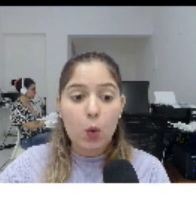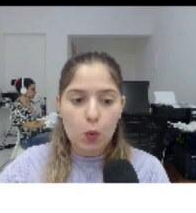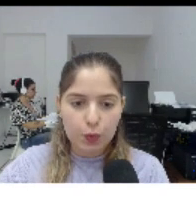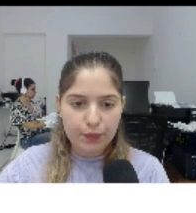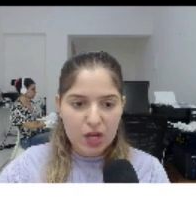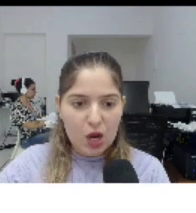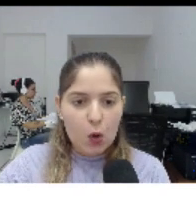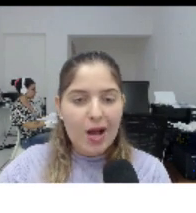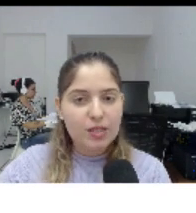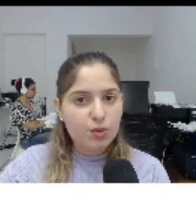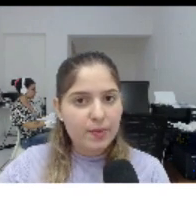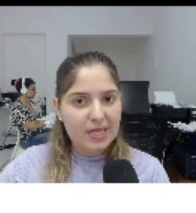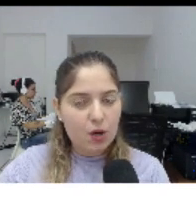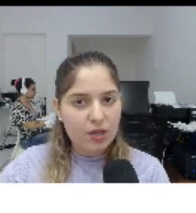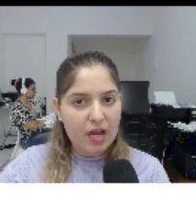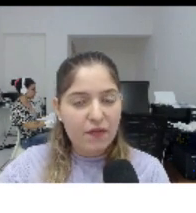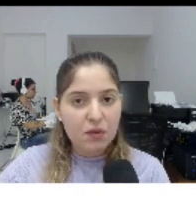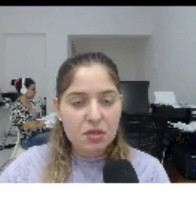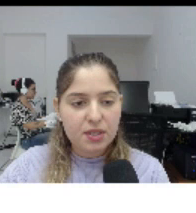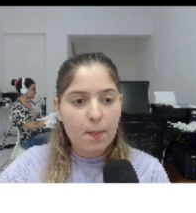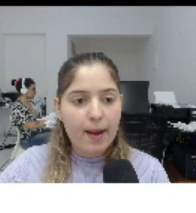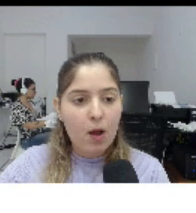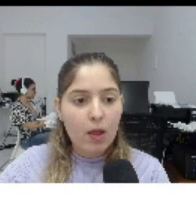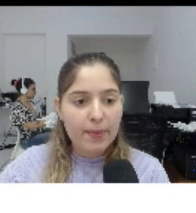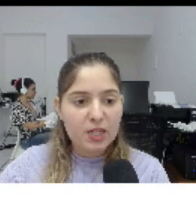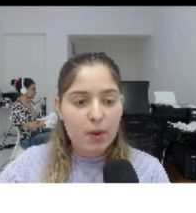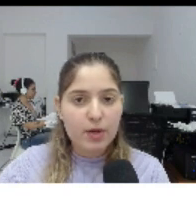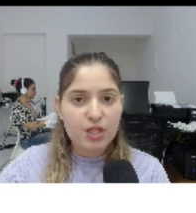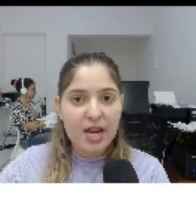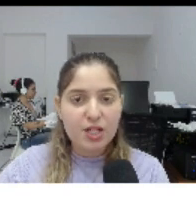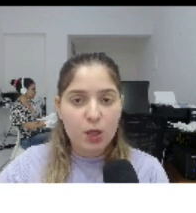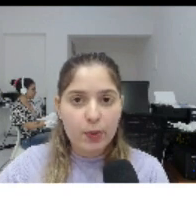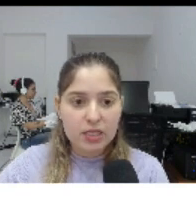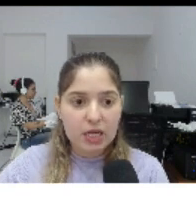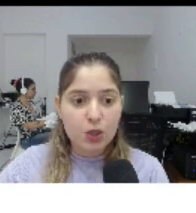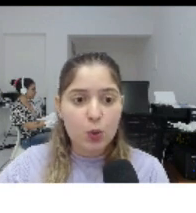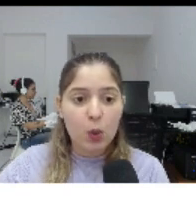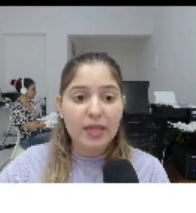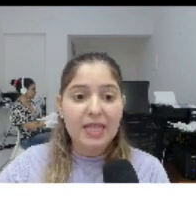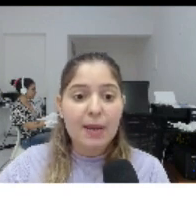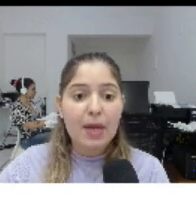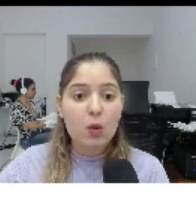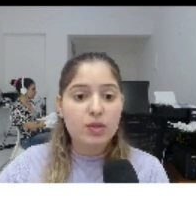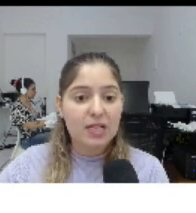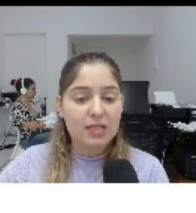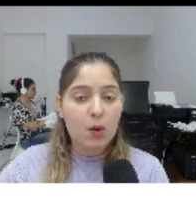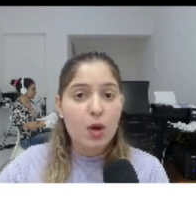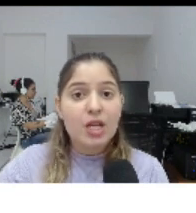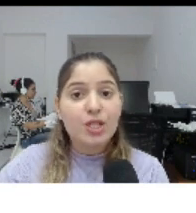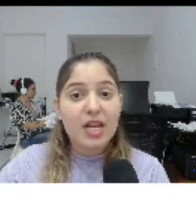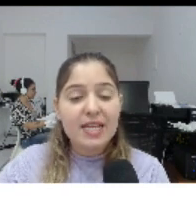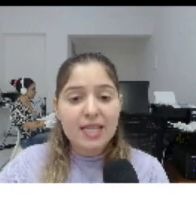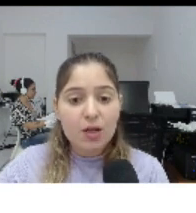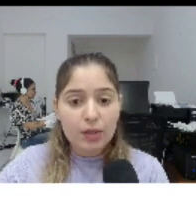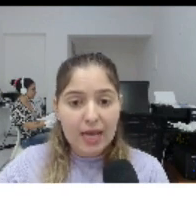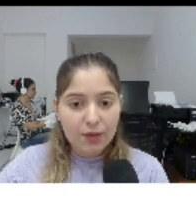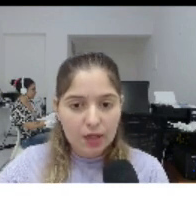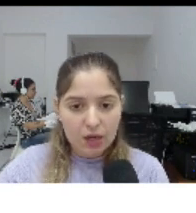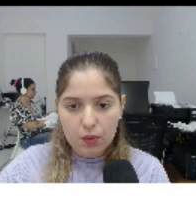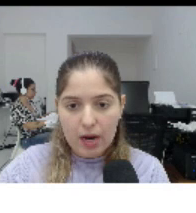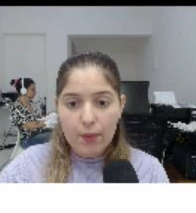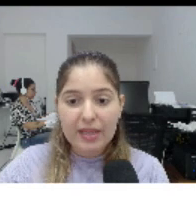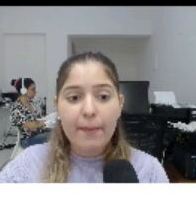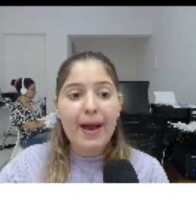por acordo. Com as últimas agora da Folha de São Paulo, a principal manchete é que o presidente Lula teme a acusação de